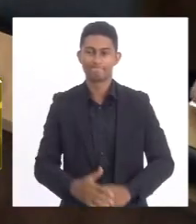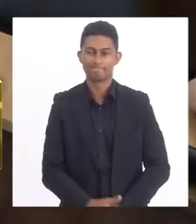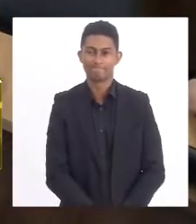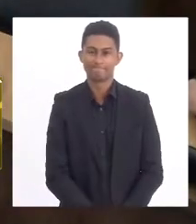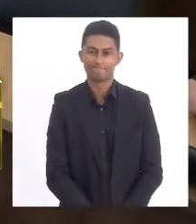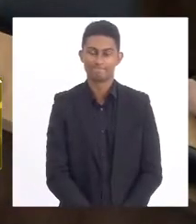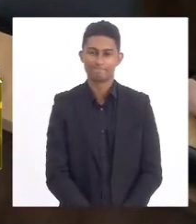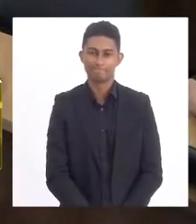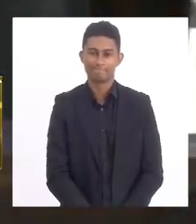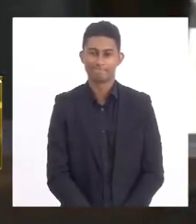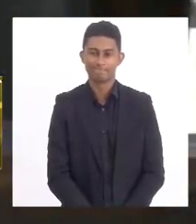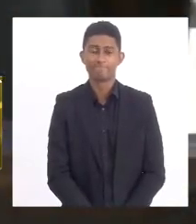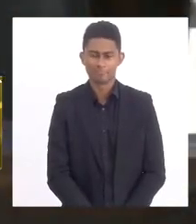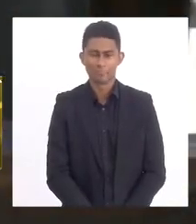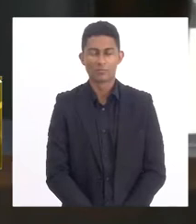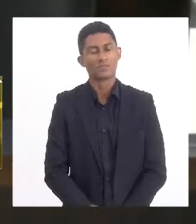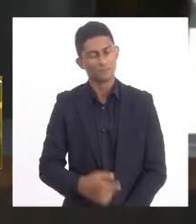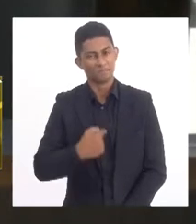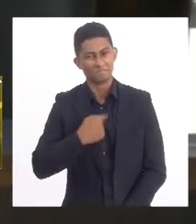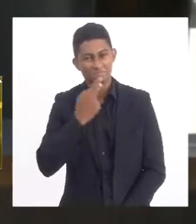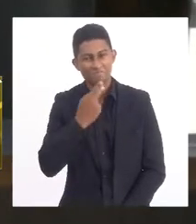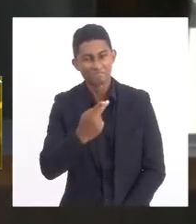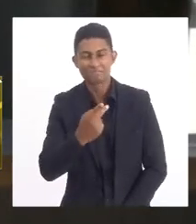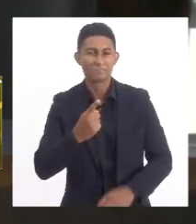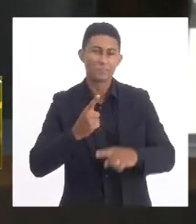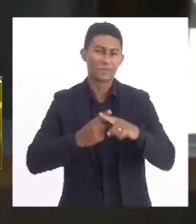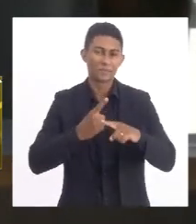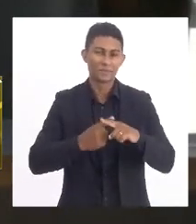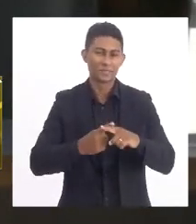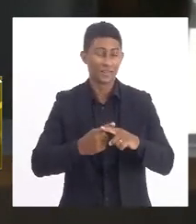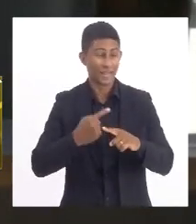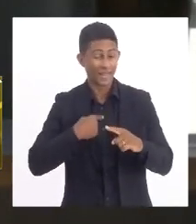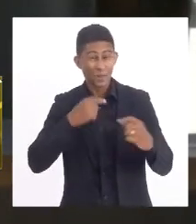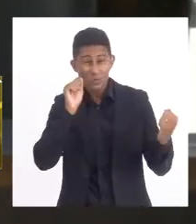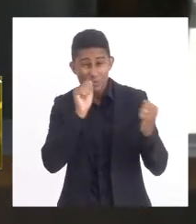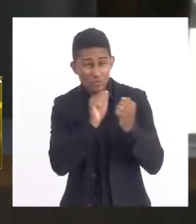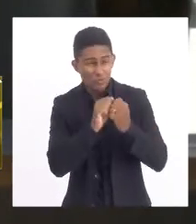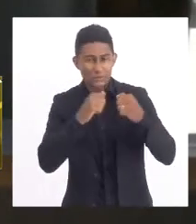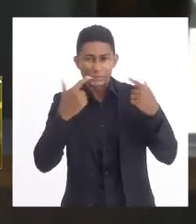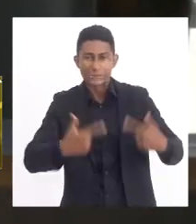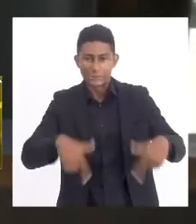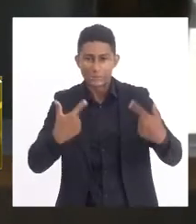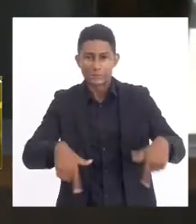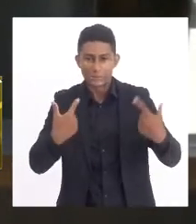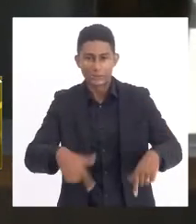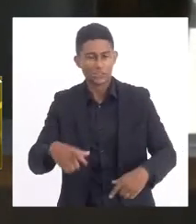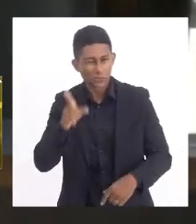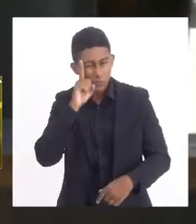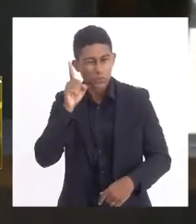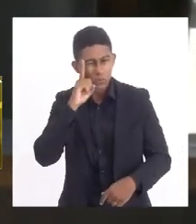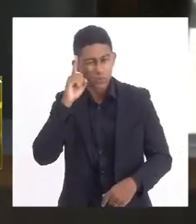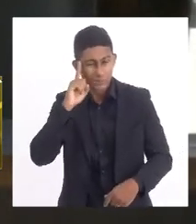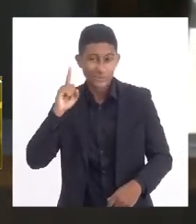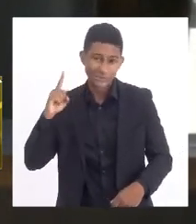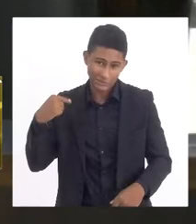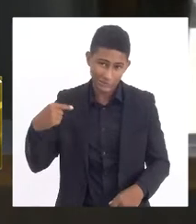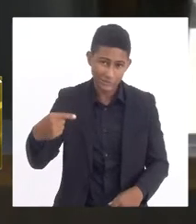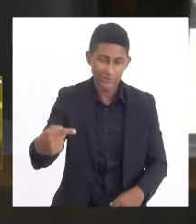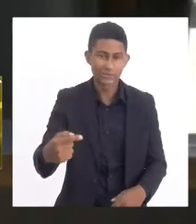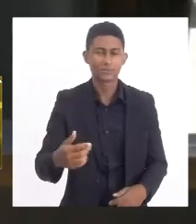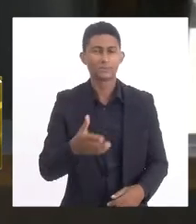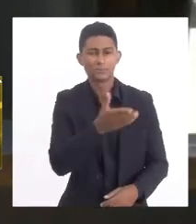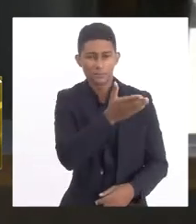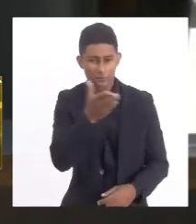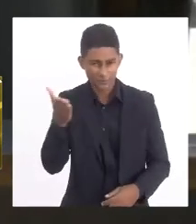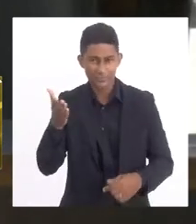e eu quando falo isso é porque eu estou trabalhando diariamente deu tornament junto com ele que